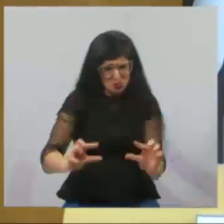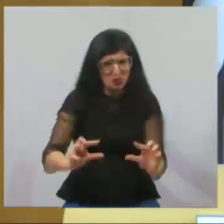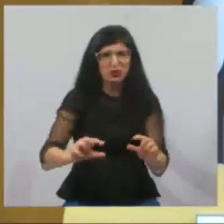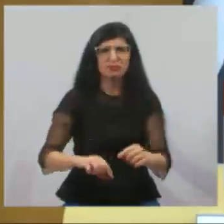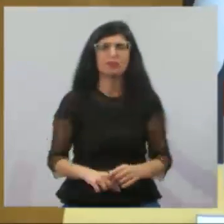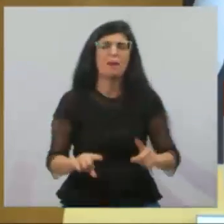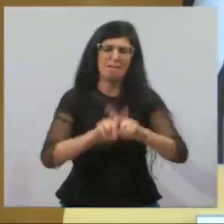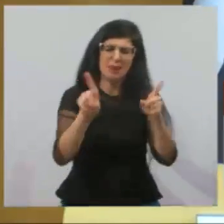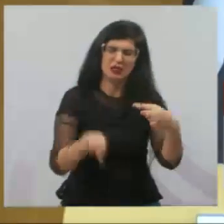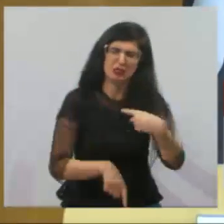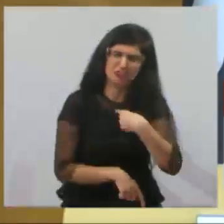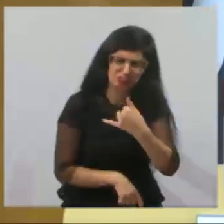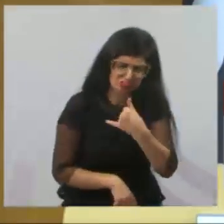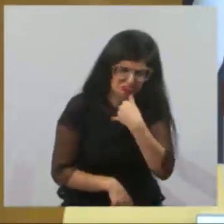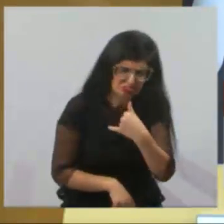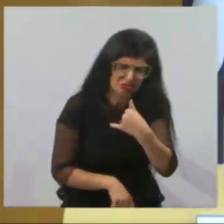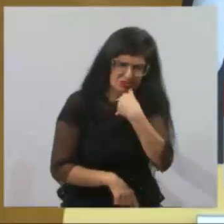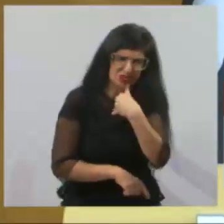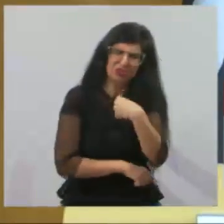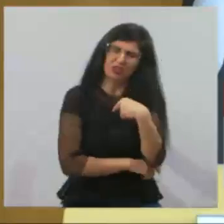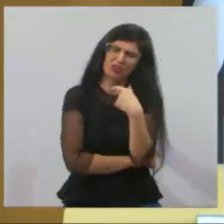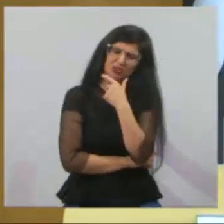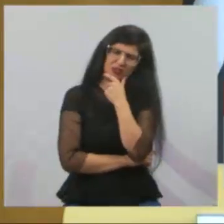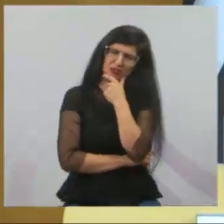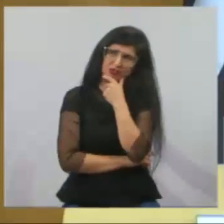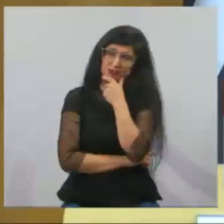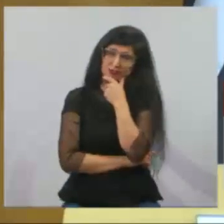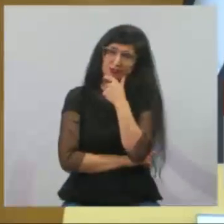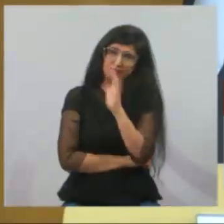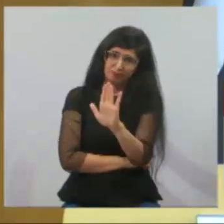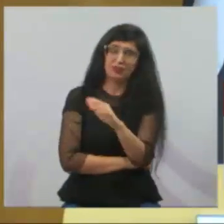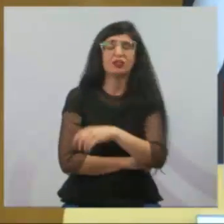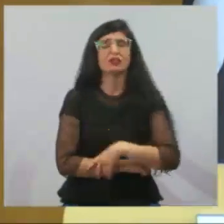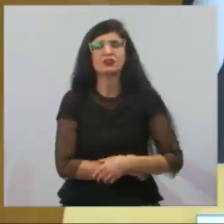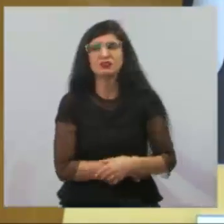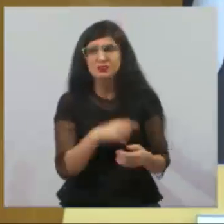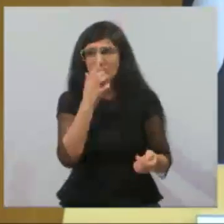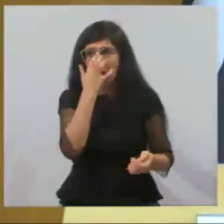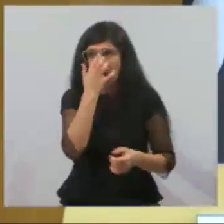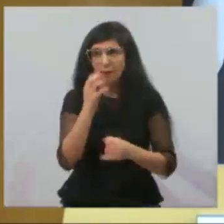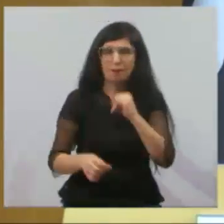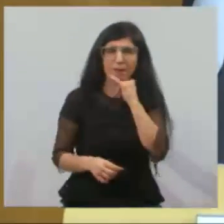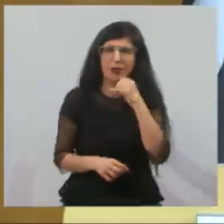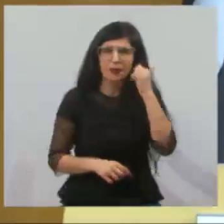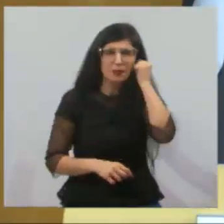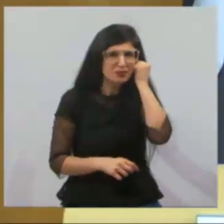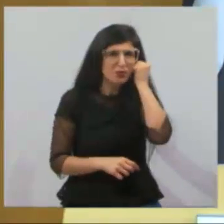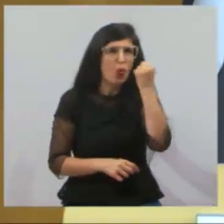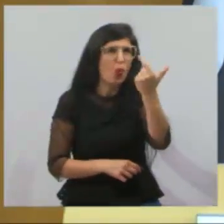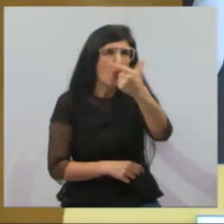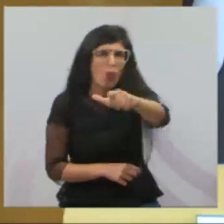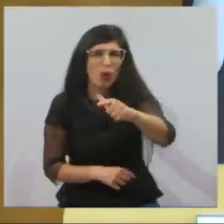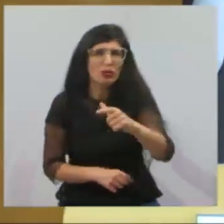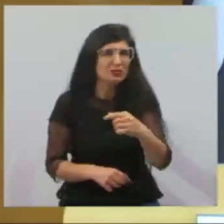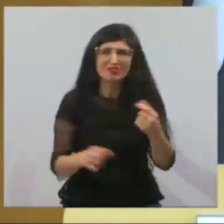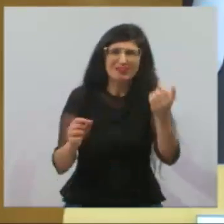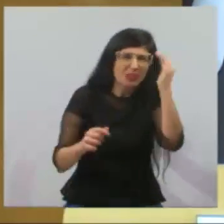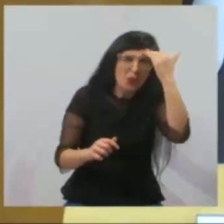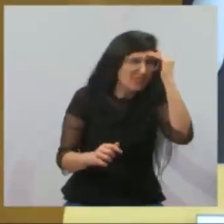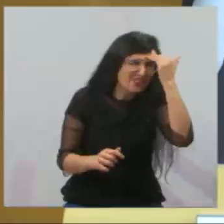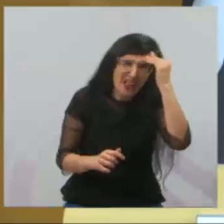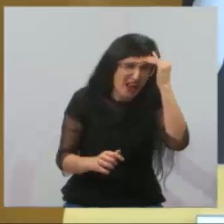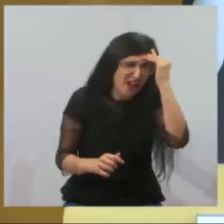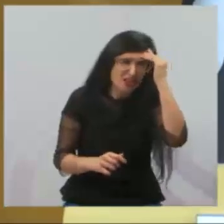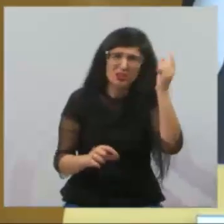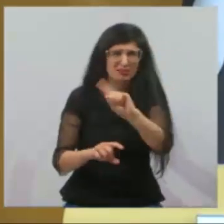triste de não ver essa iniciativa, essa ação do prefeito, como muitos prefeitos tiveram, de pelo menos,